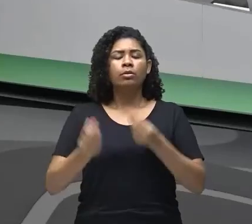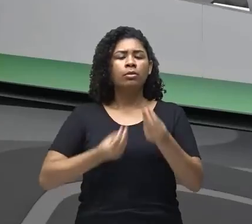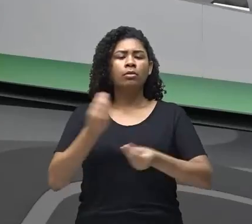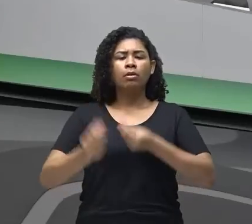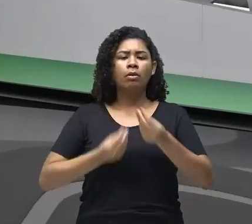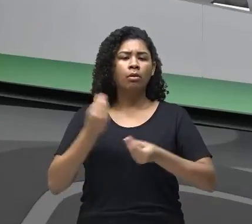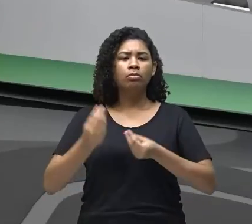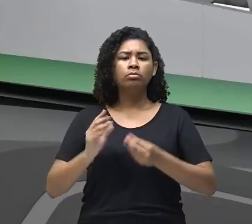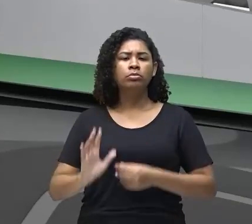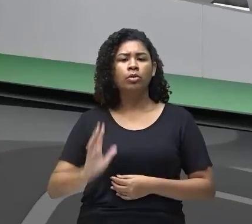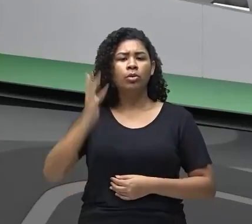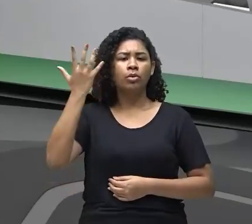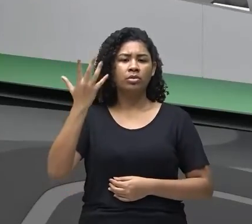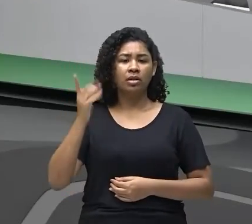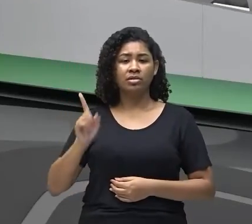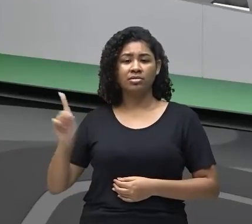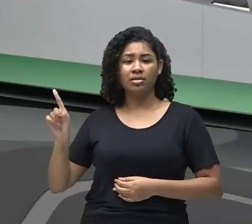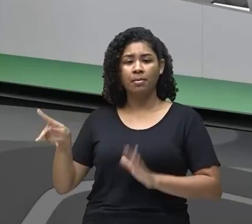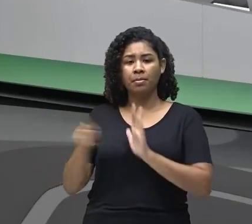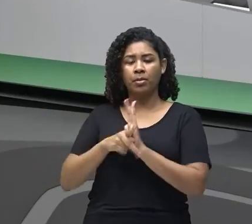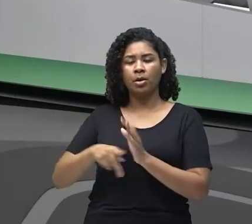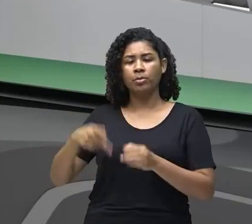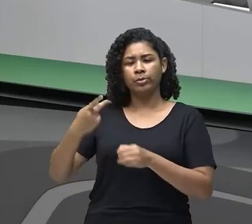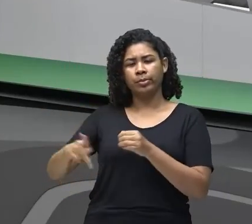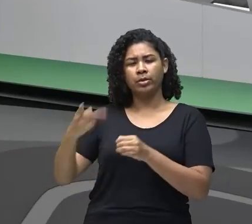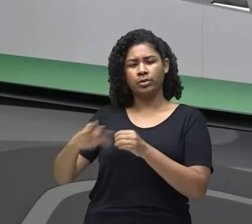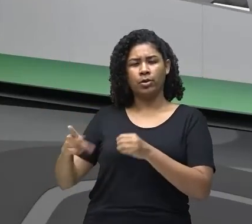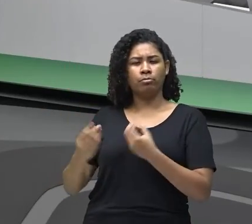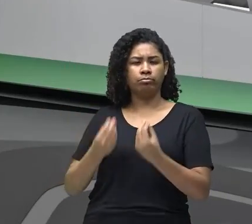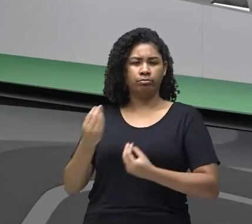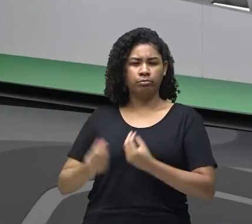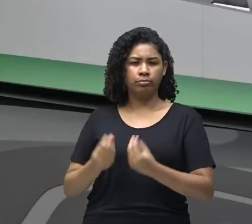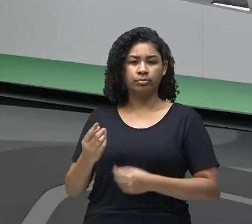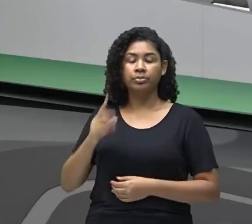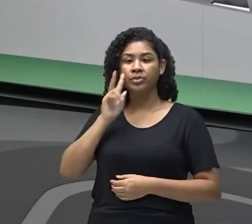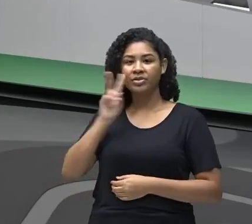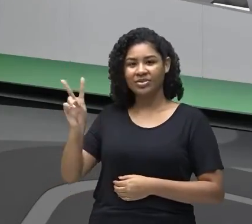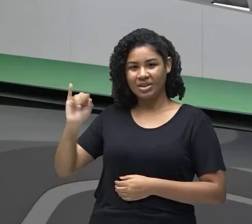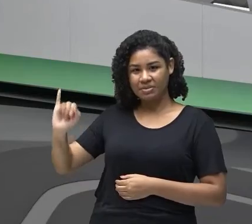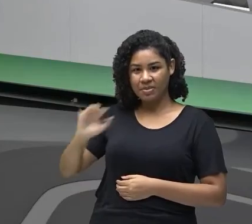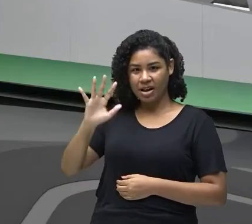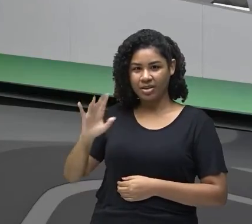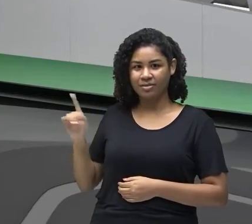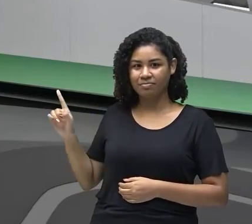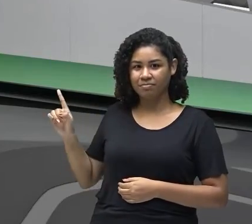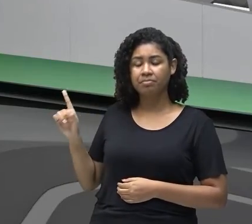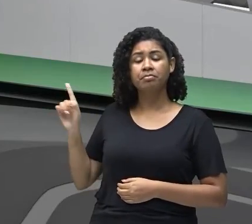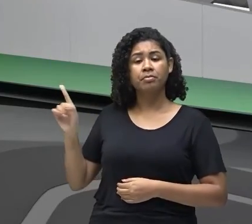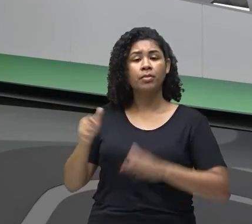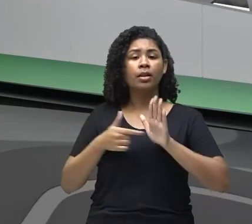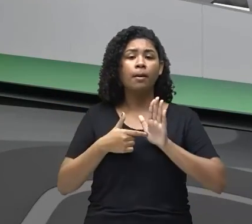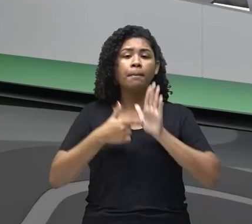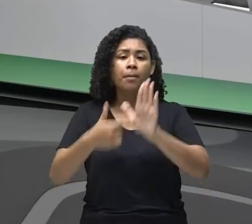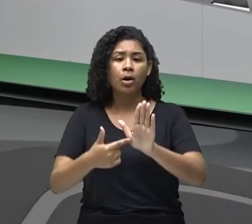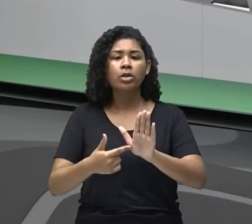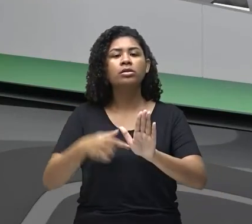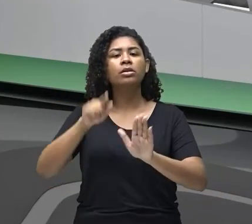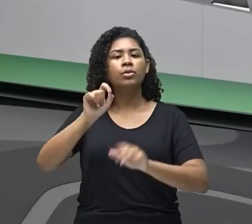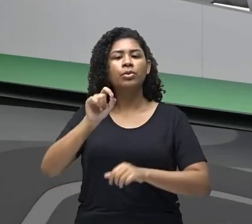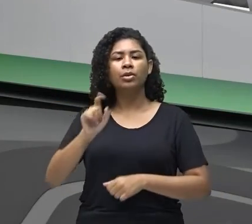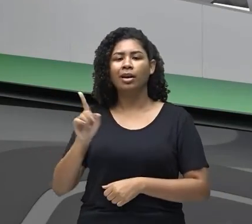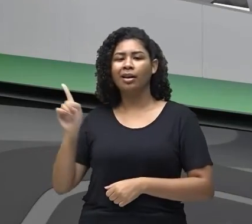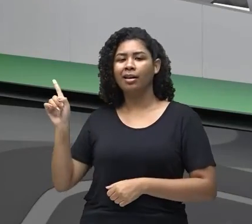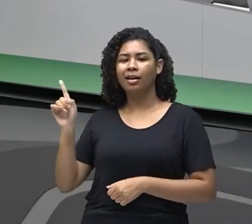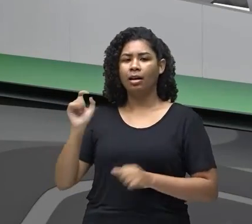uma refinaria de petróleo. Né, eu tenho aqui essa animação que mostra para a gente essa estrutura que